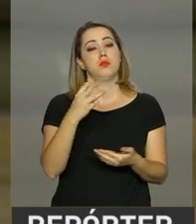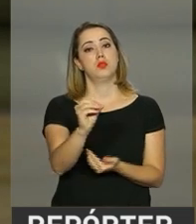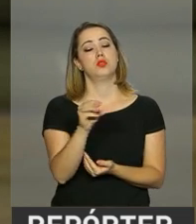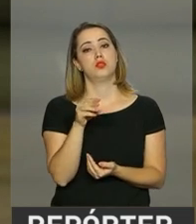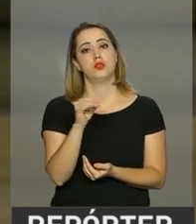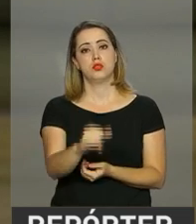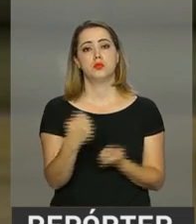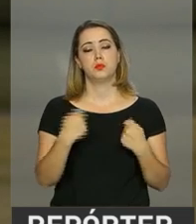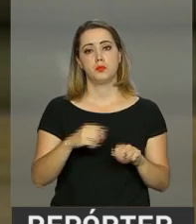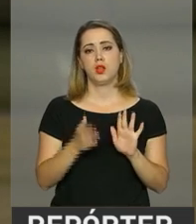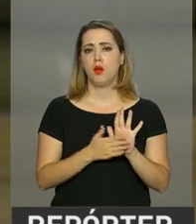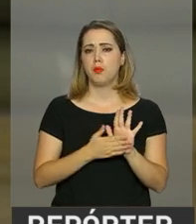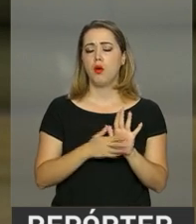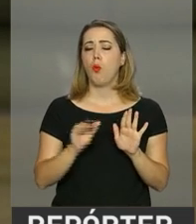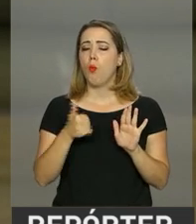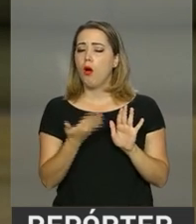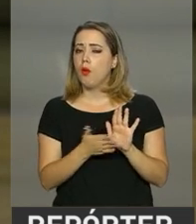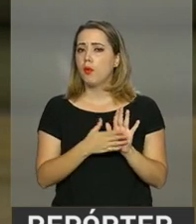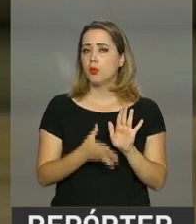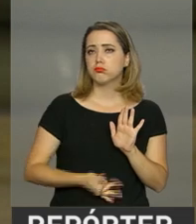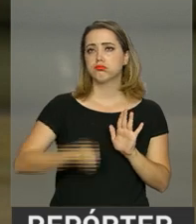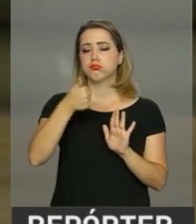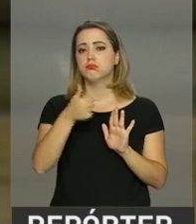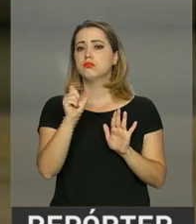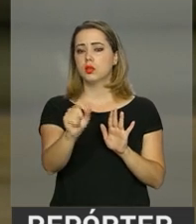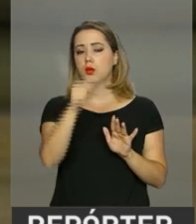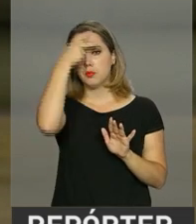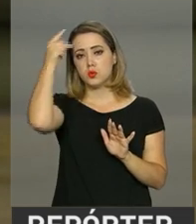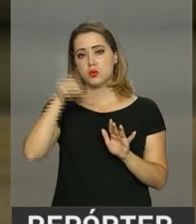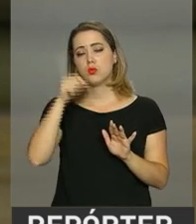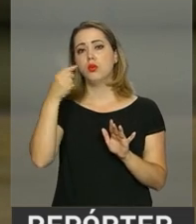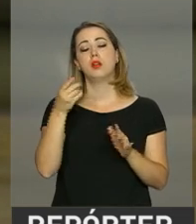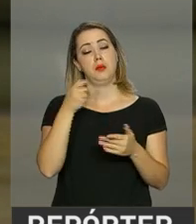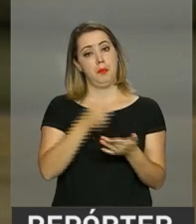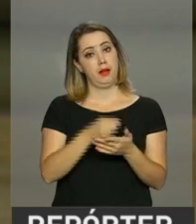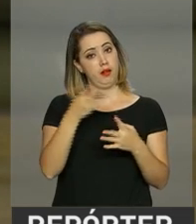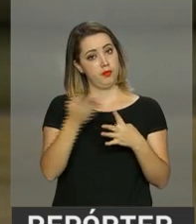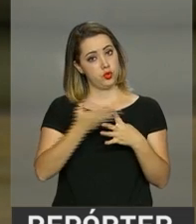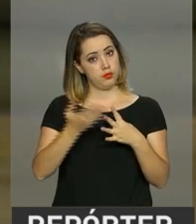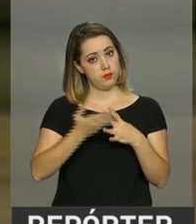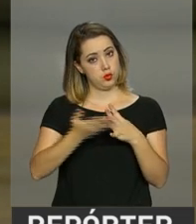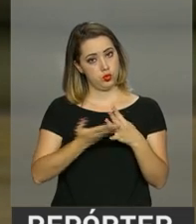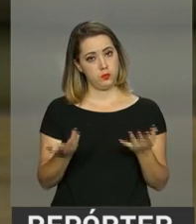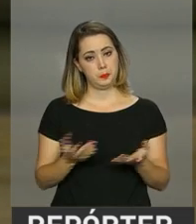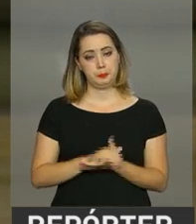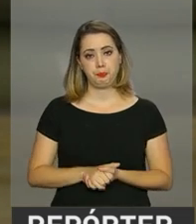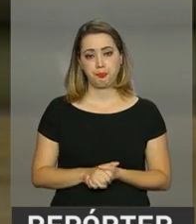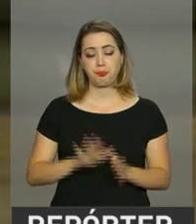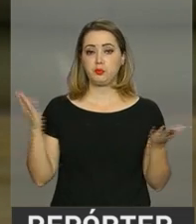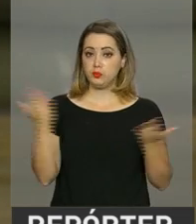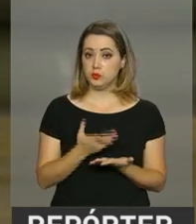financeiras devem apresentar uma proposta mais vantajosa para o cliente para financiar o valor devido em parcelas